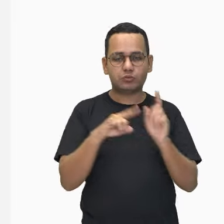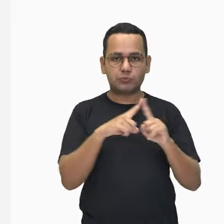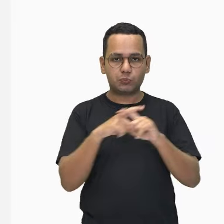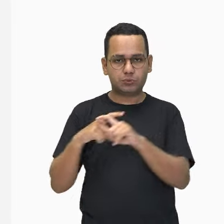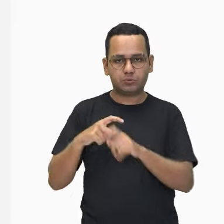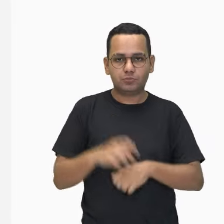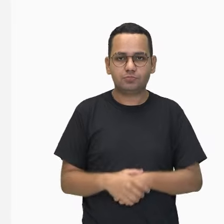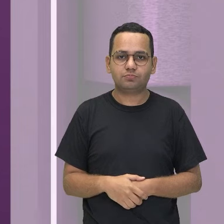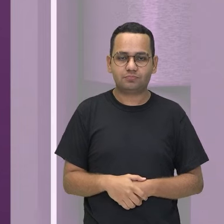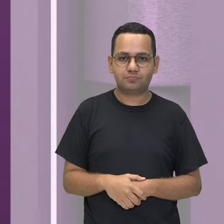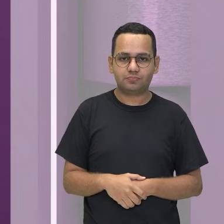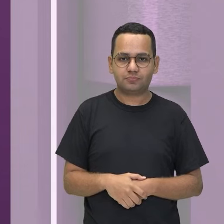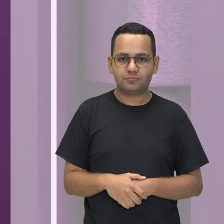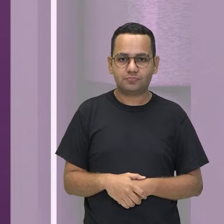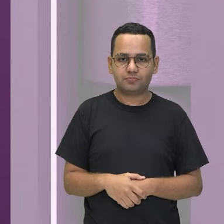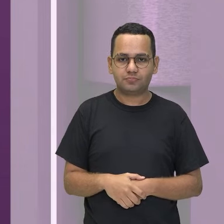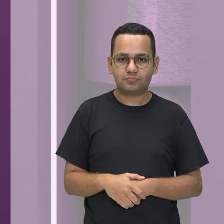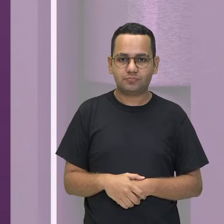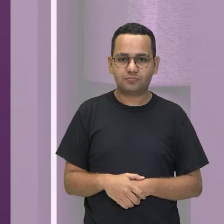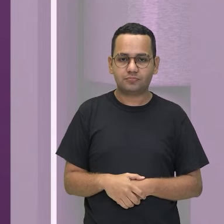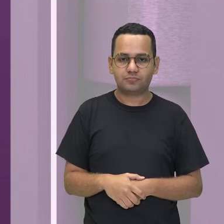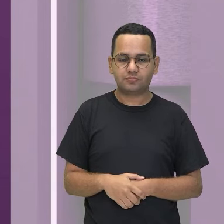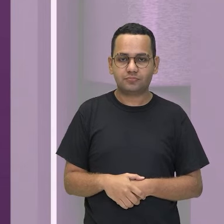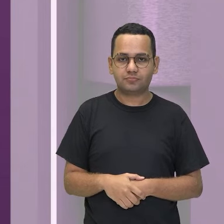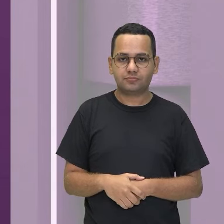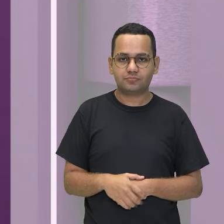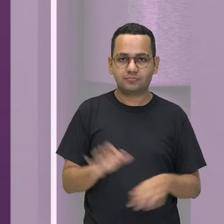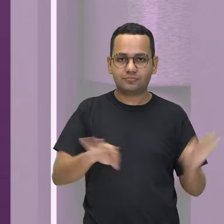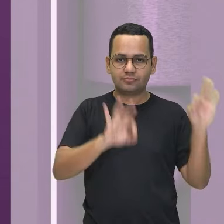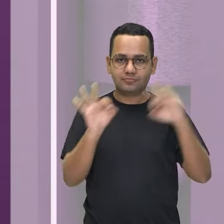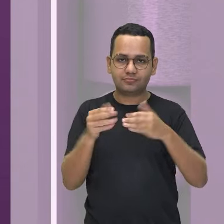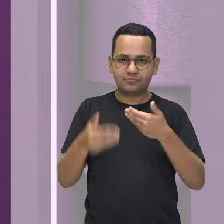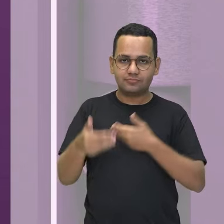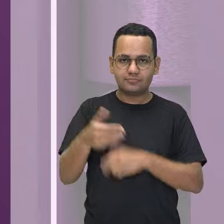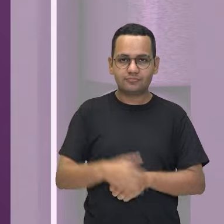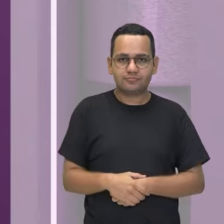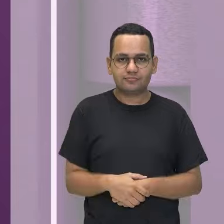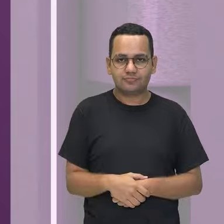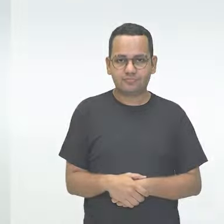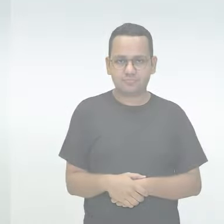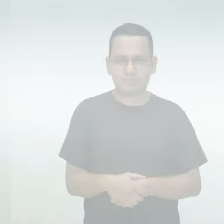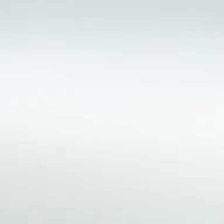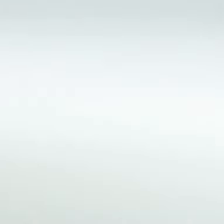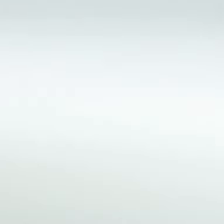com polinômios. Então, pessoal, sem mais delongas, vamos à nossa aula.